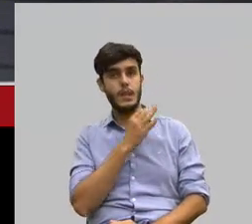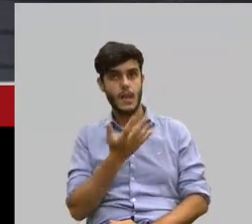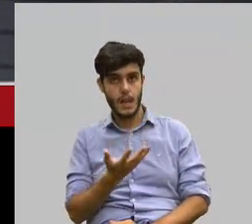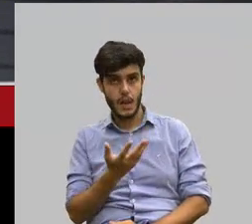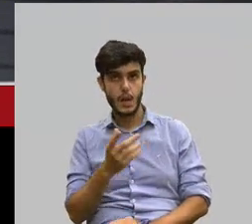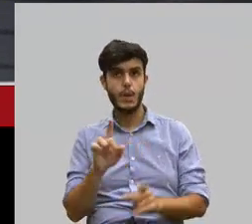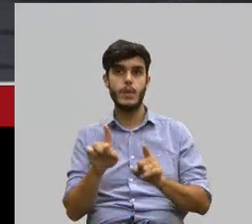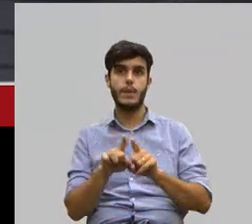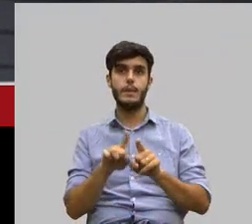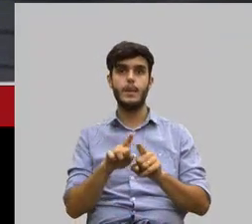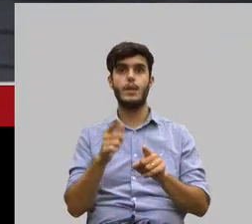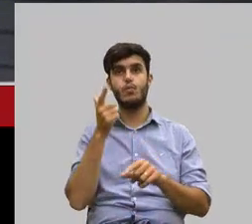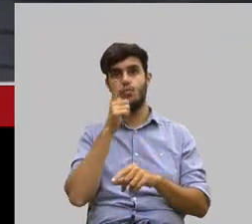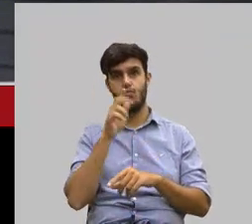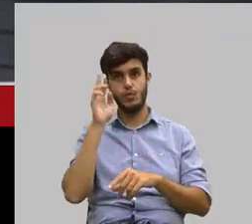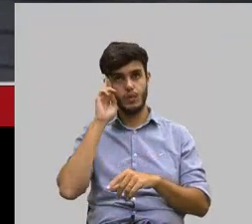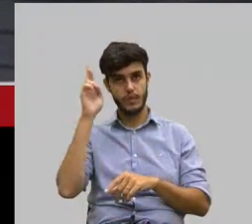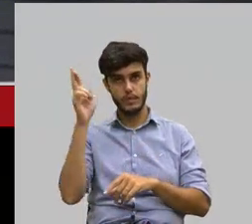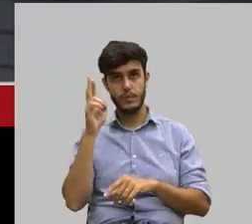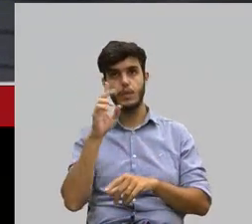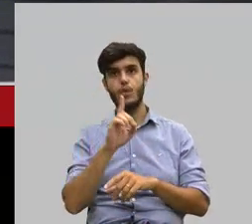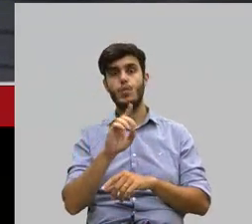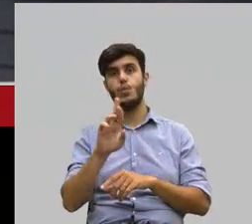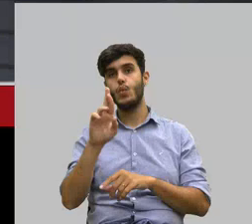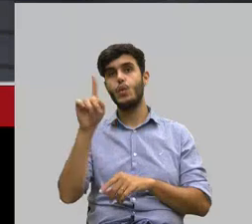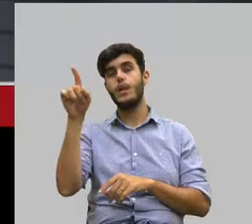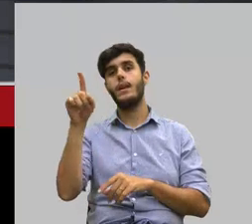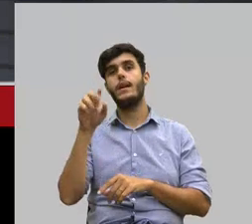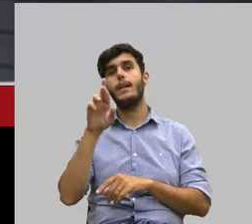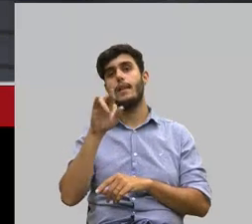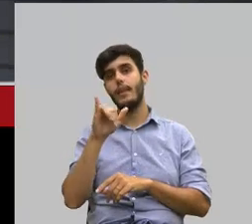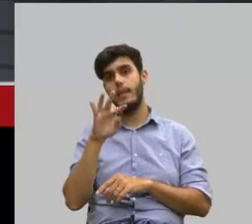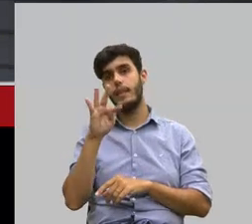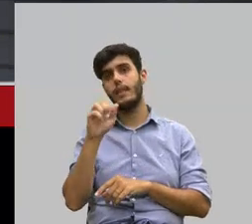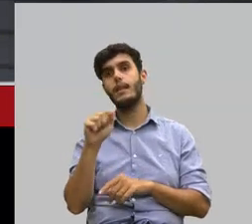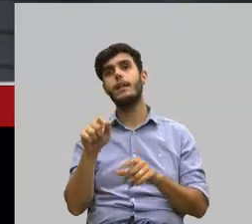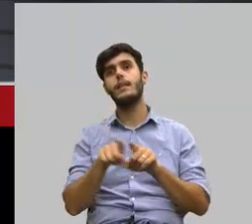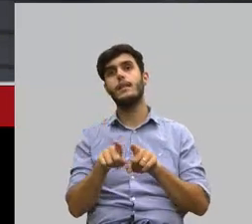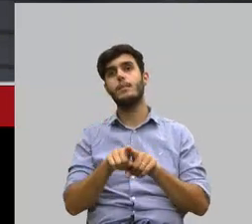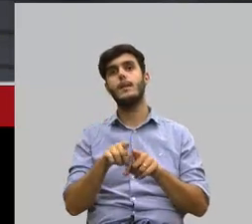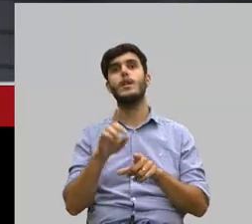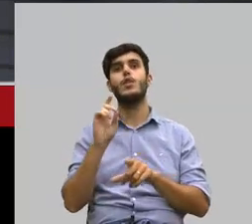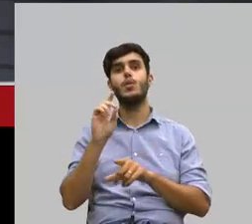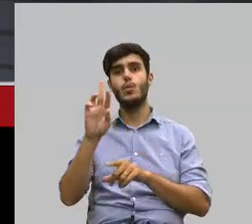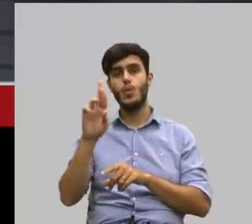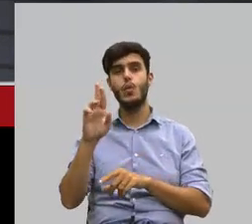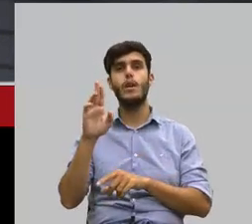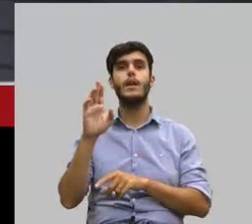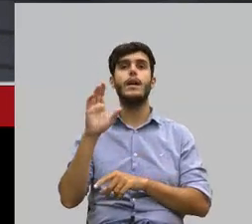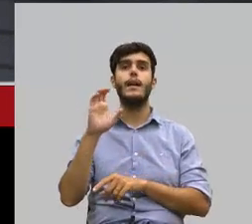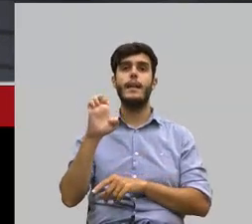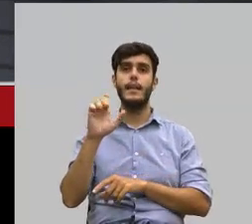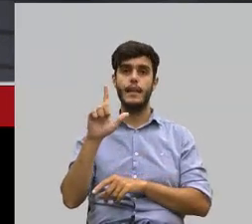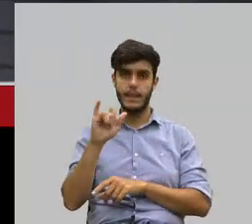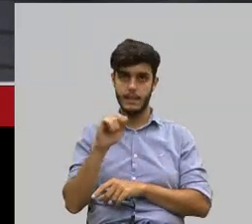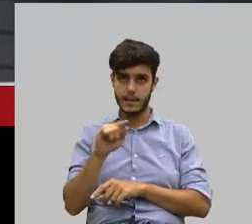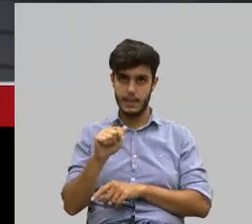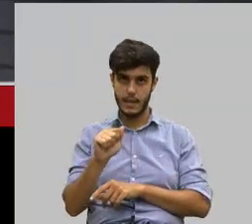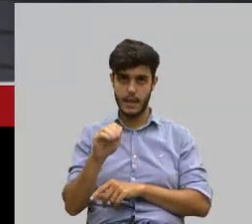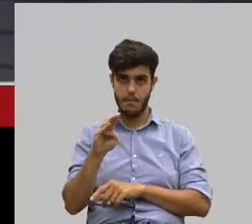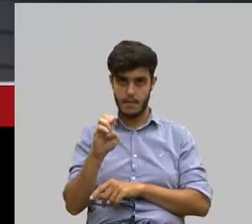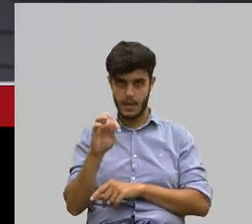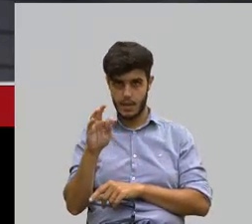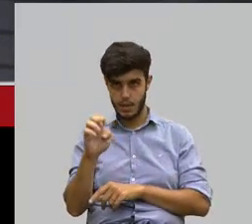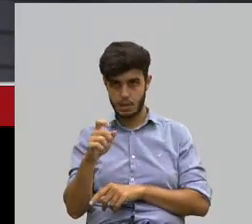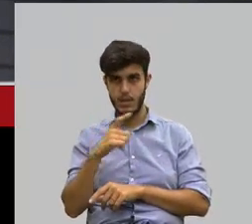quando Assumimos a chefia eu D Rita né hoje nós temos uma corregedora geral Dra Elizabete eh na estrutura do Conselho